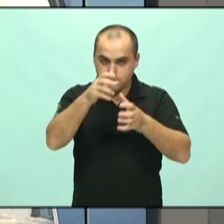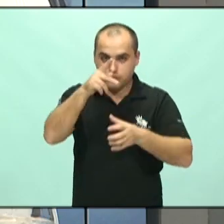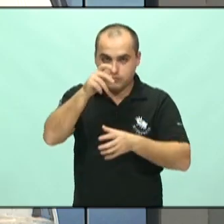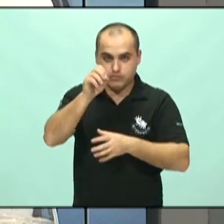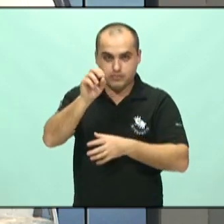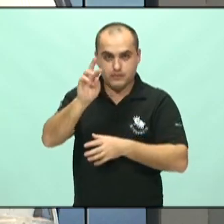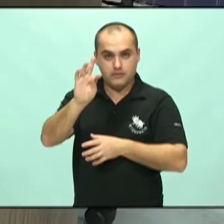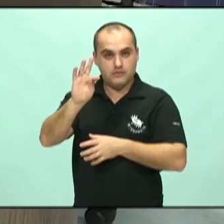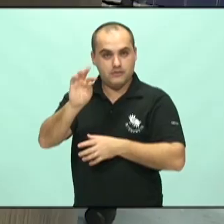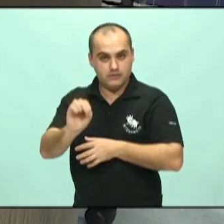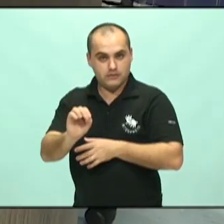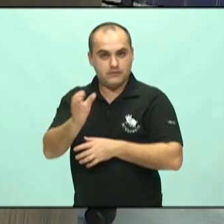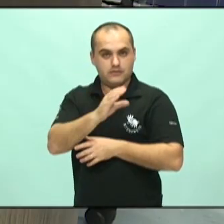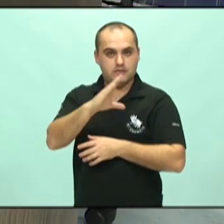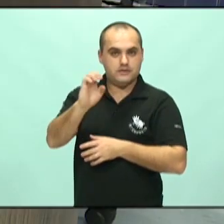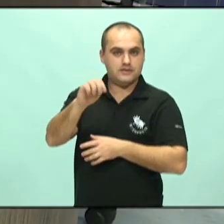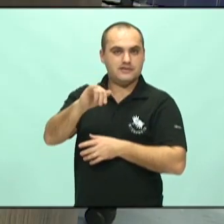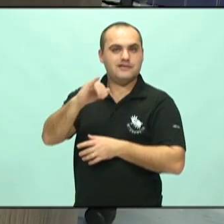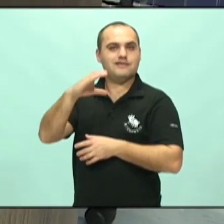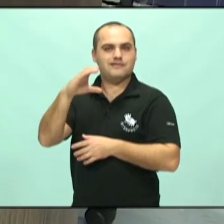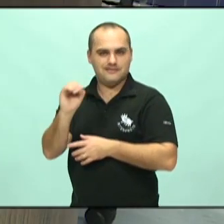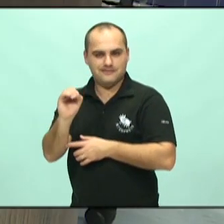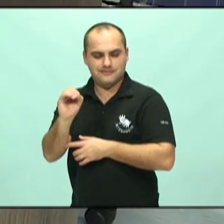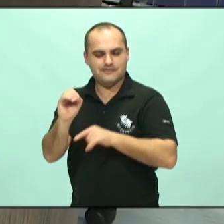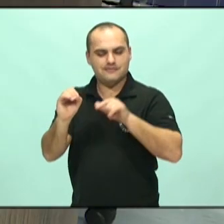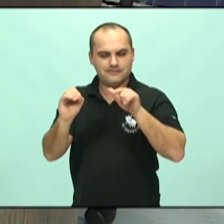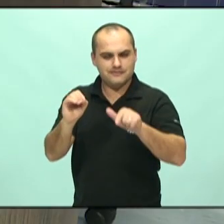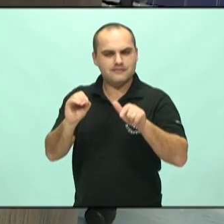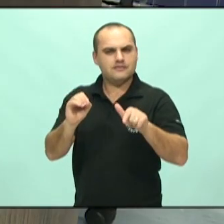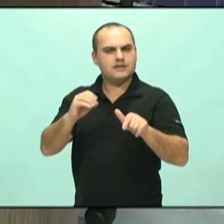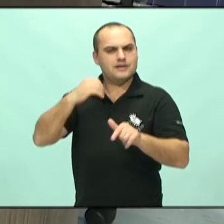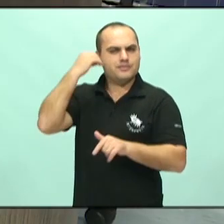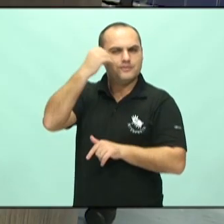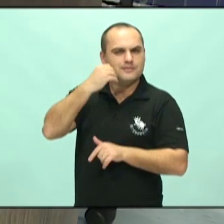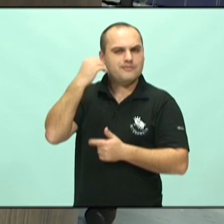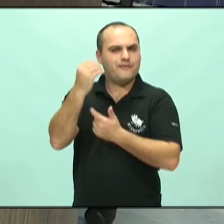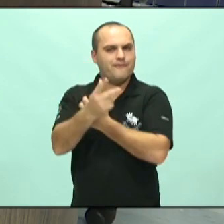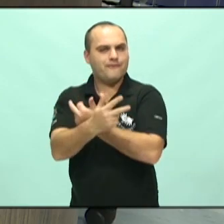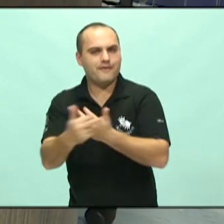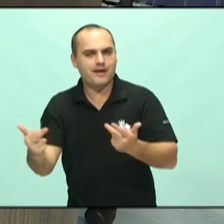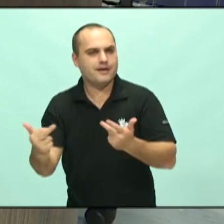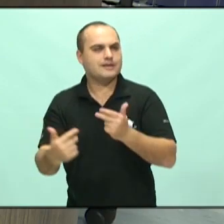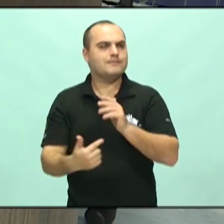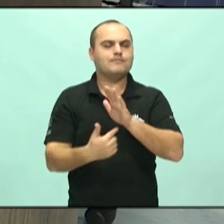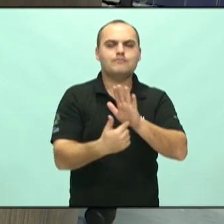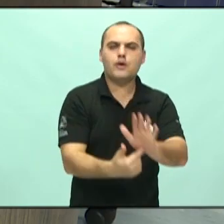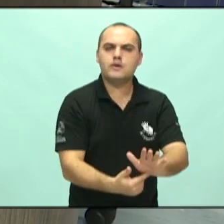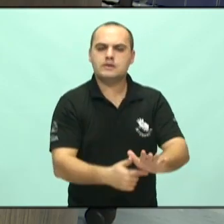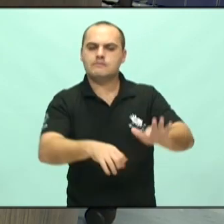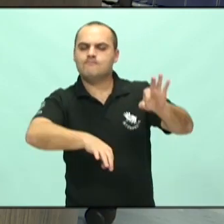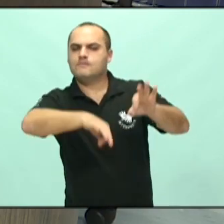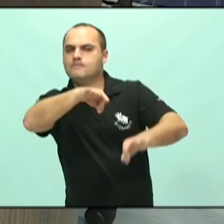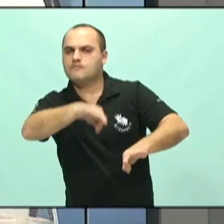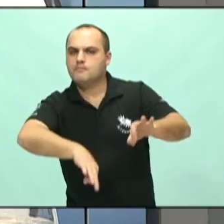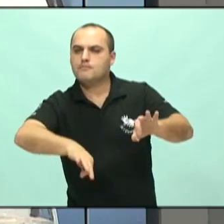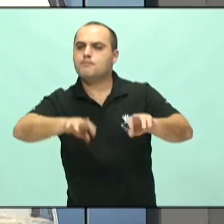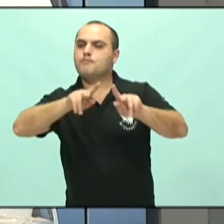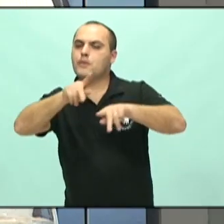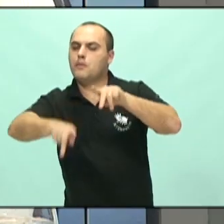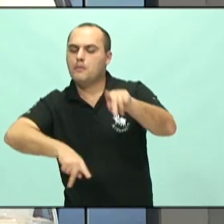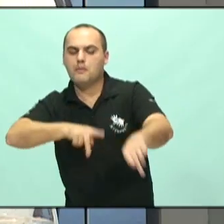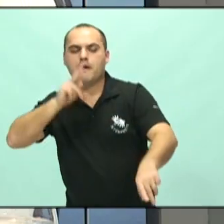dos espetáculos como lugar pedagógico, quanto do que a gente oferece como pedagogia do teatro para a população,